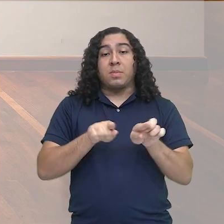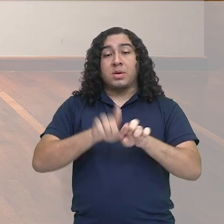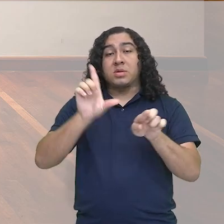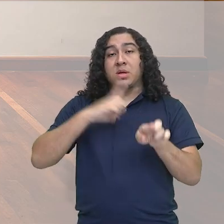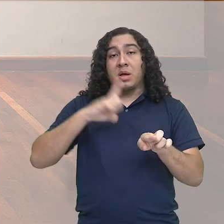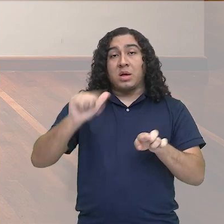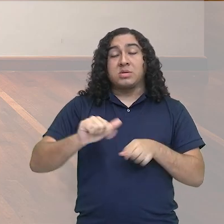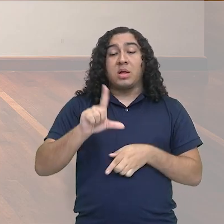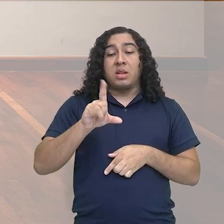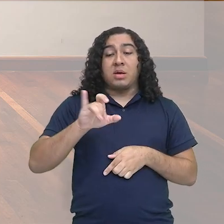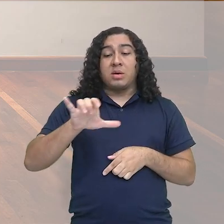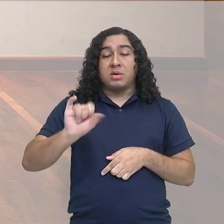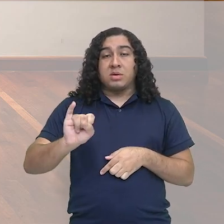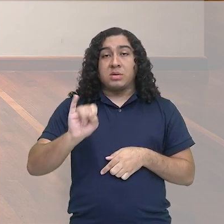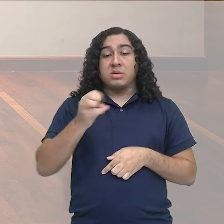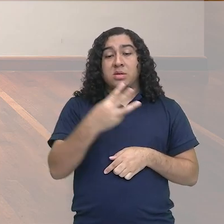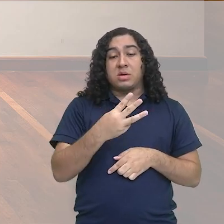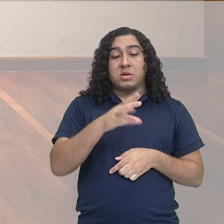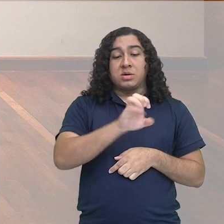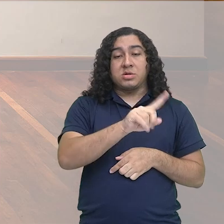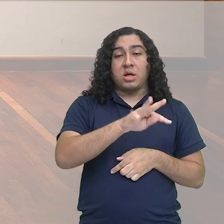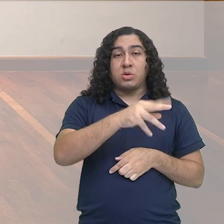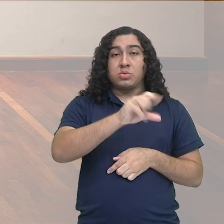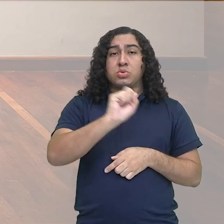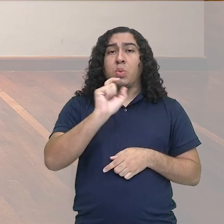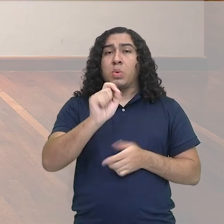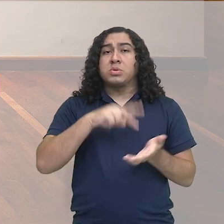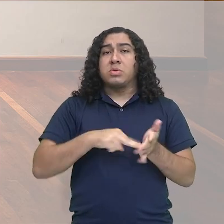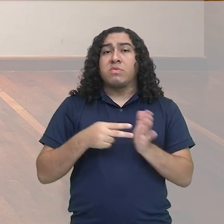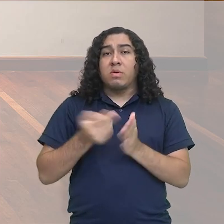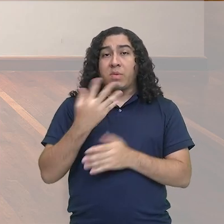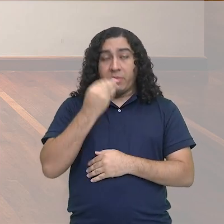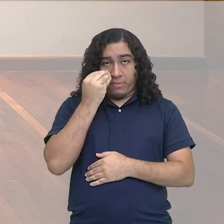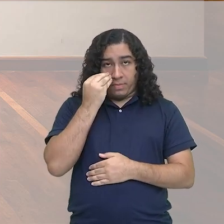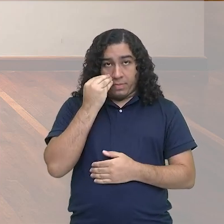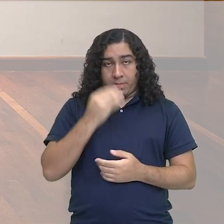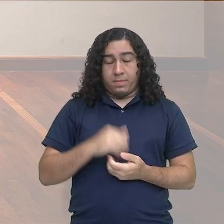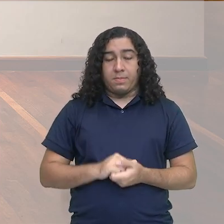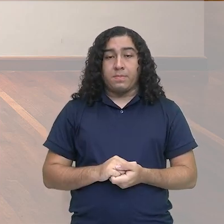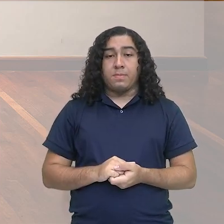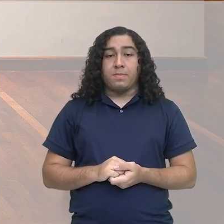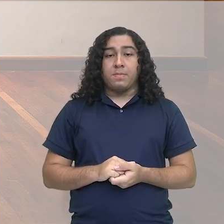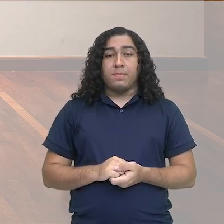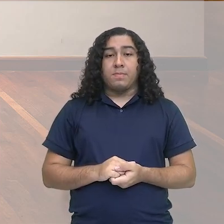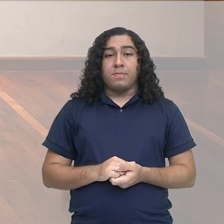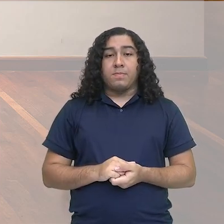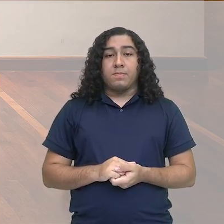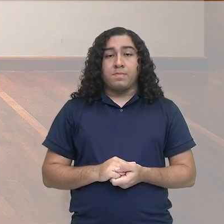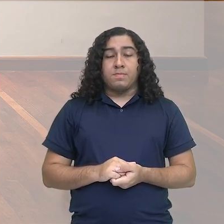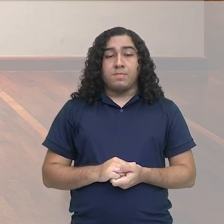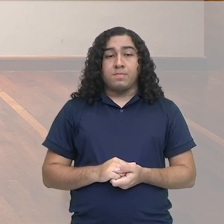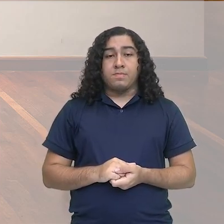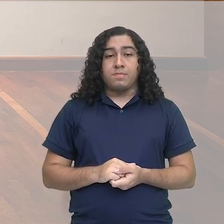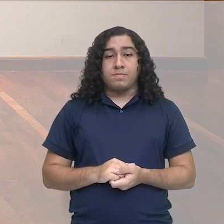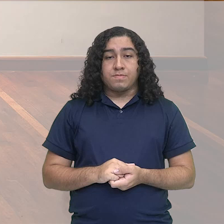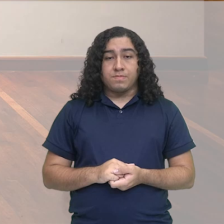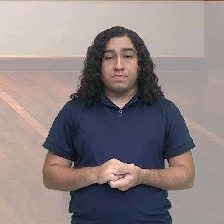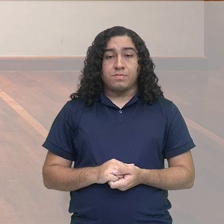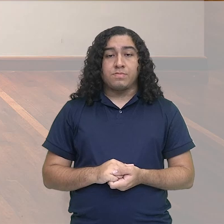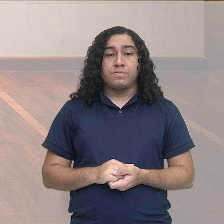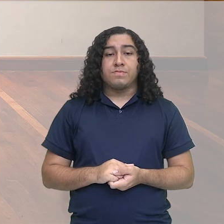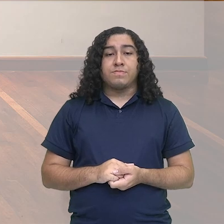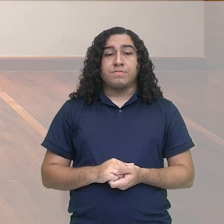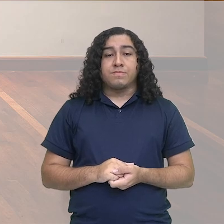traz aí a chamada lei dos três estados. Vamos ver o que são essas leis dos três estados. Vamos lá? Muito bem. Tem aí o estado